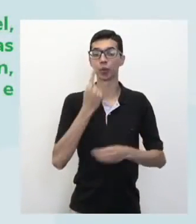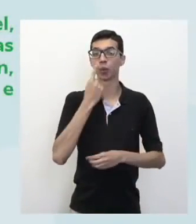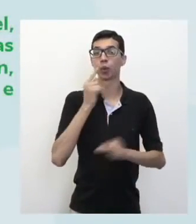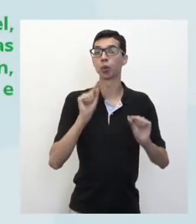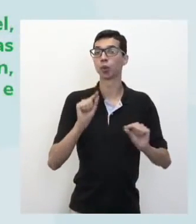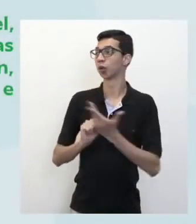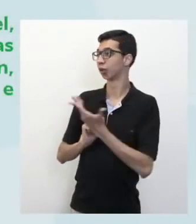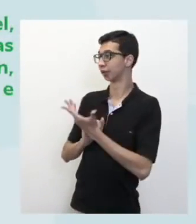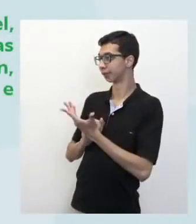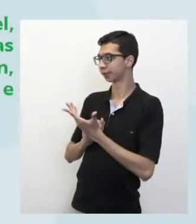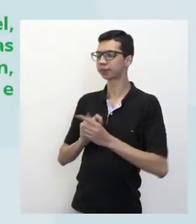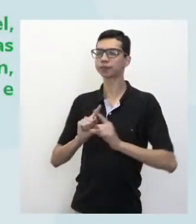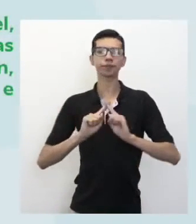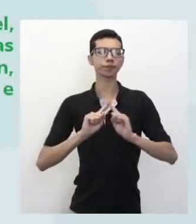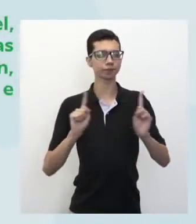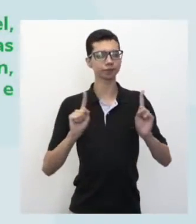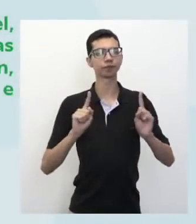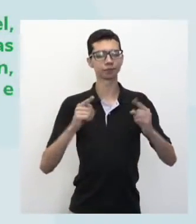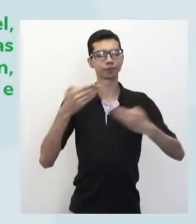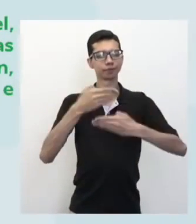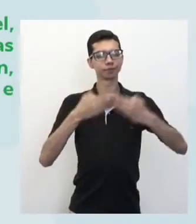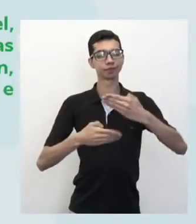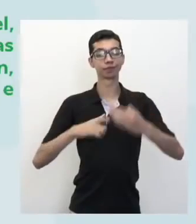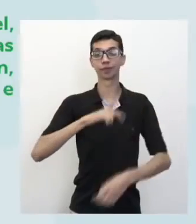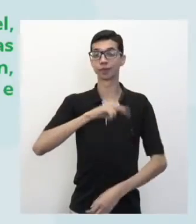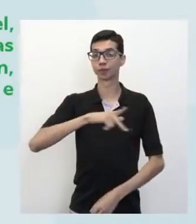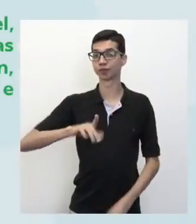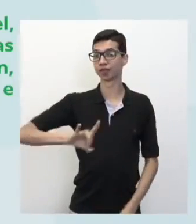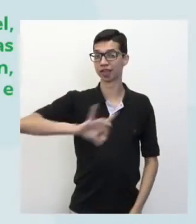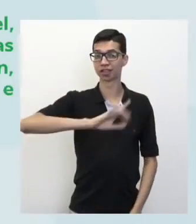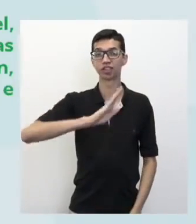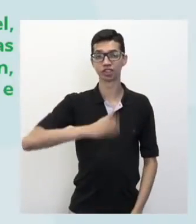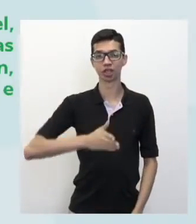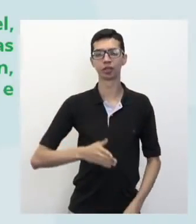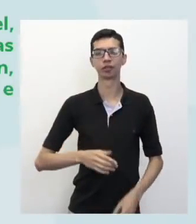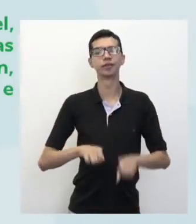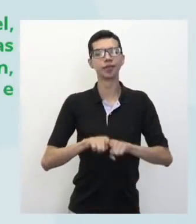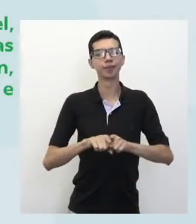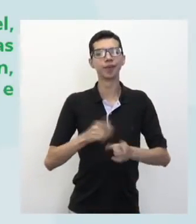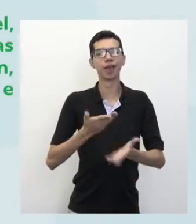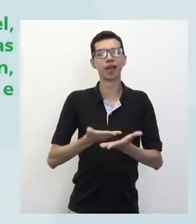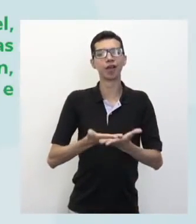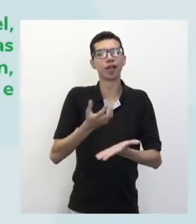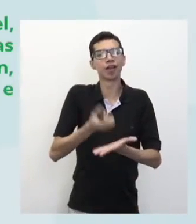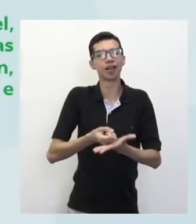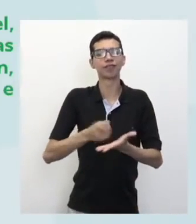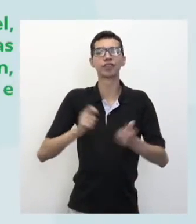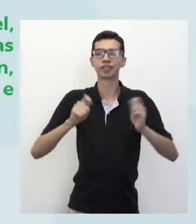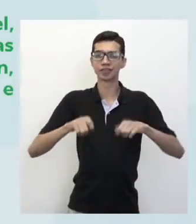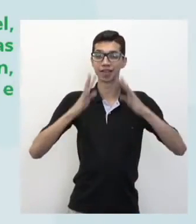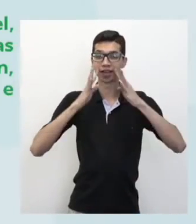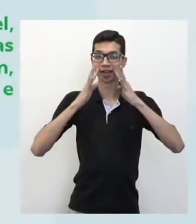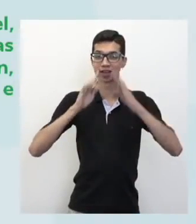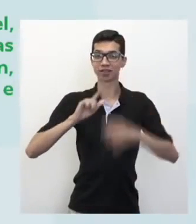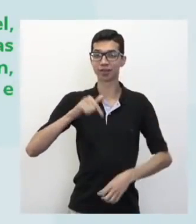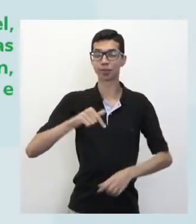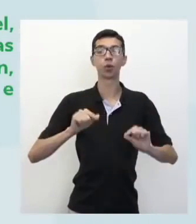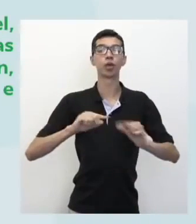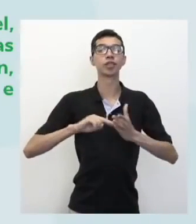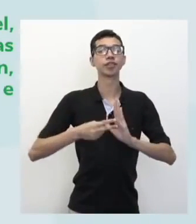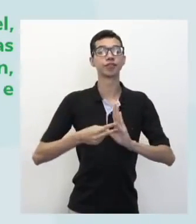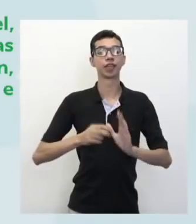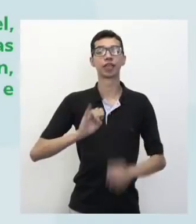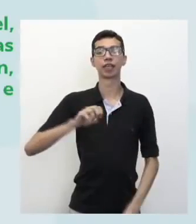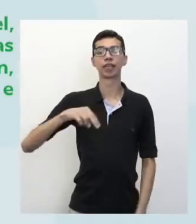os slides estão aí, gente. Isso. O professor já tem isso em mãos. E a aula fica gravada também, não é, Dre? Isso, vamos lá, ó. Intertextualidade. O